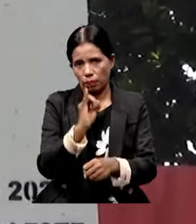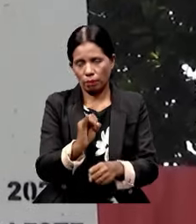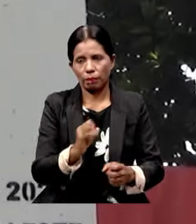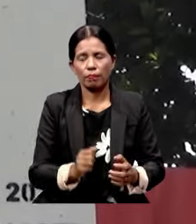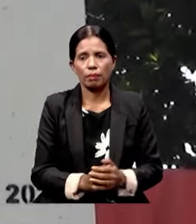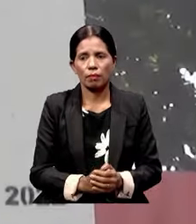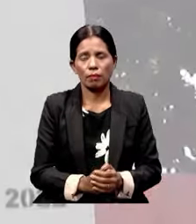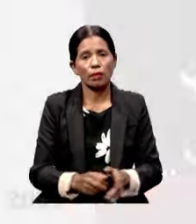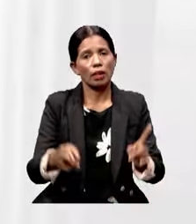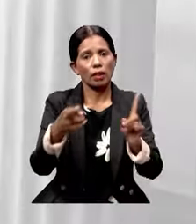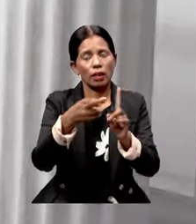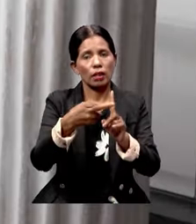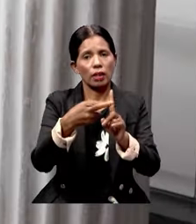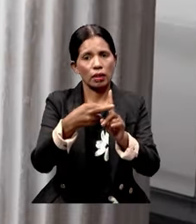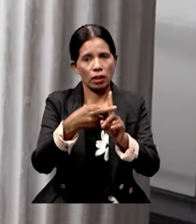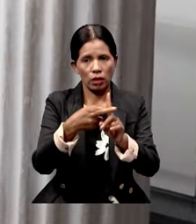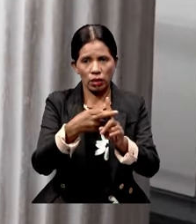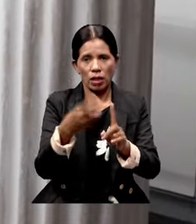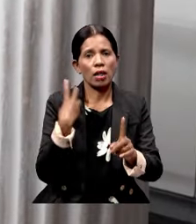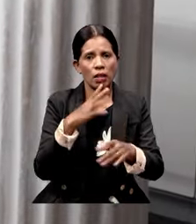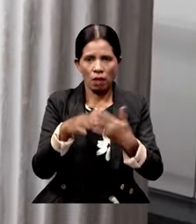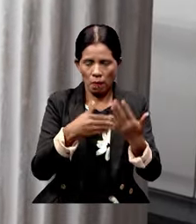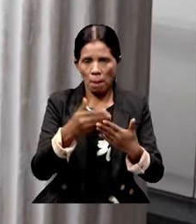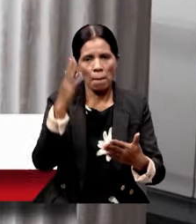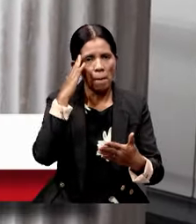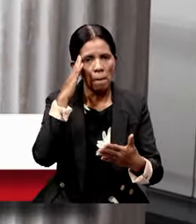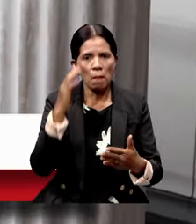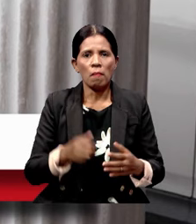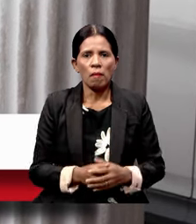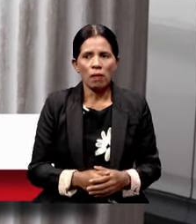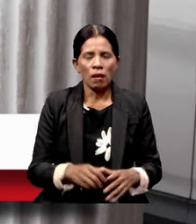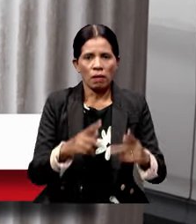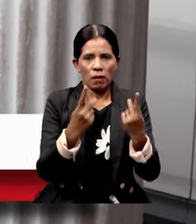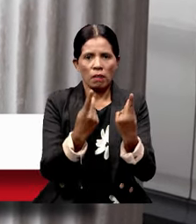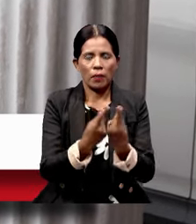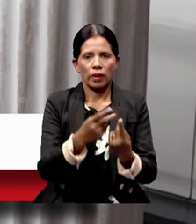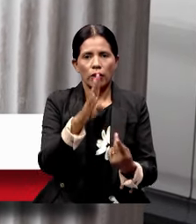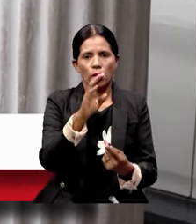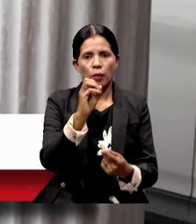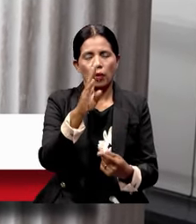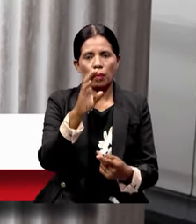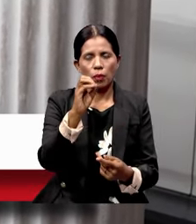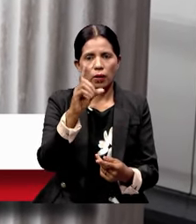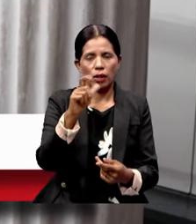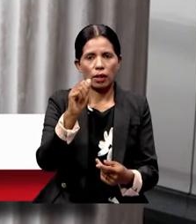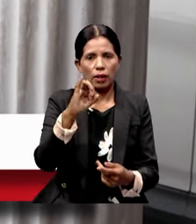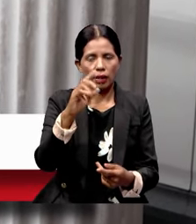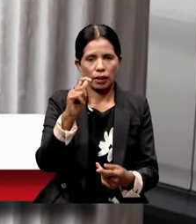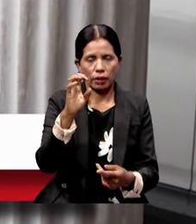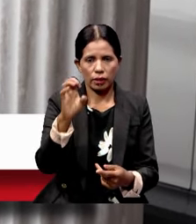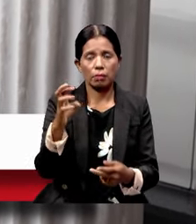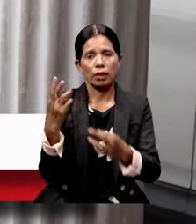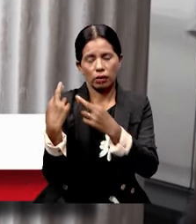Monumento Santa Cruz, né? Nessa né? Doito Hatene, Companhia Bob Light, Nemak responsabiliza ba Companhia,